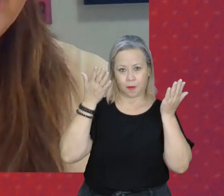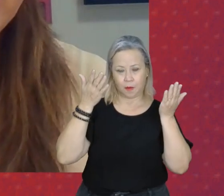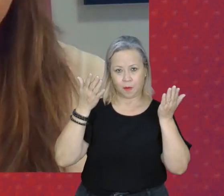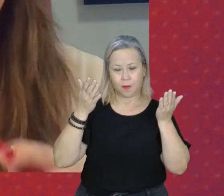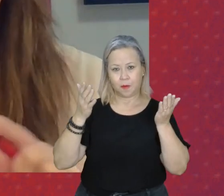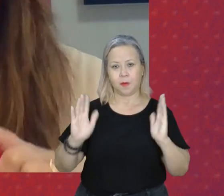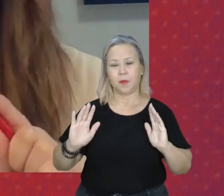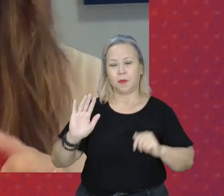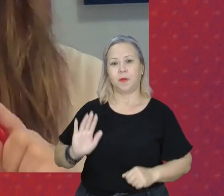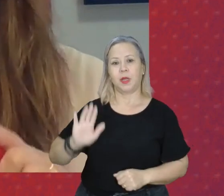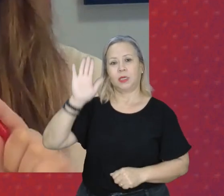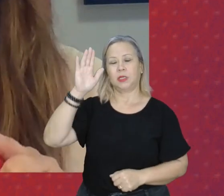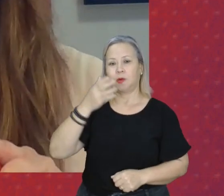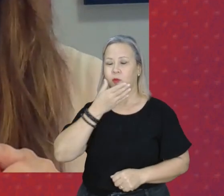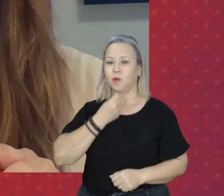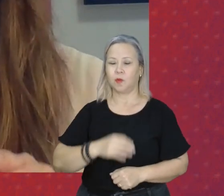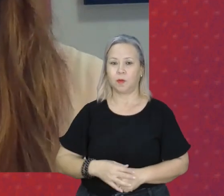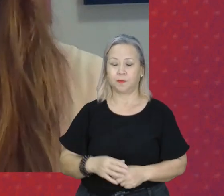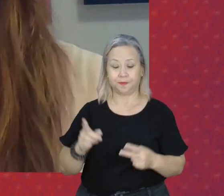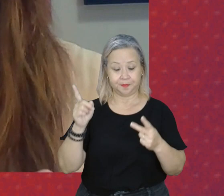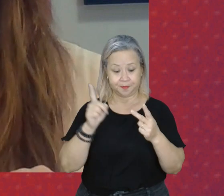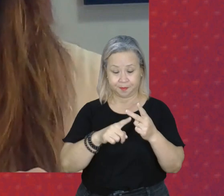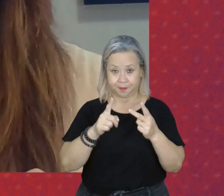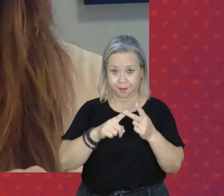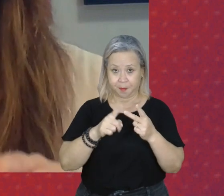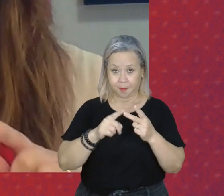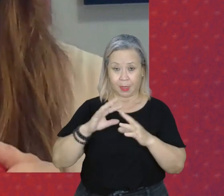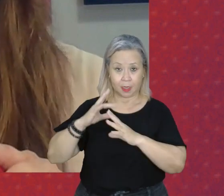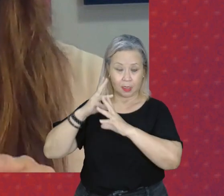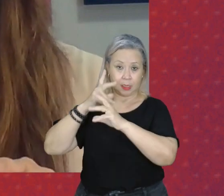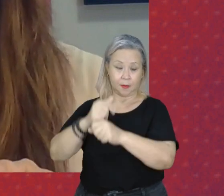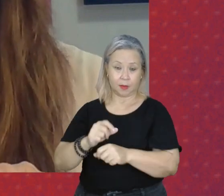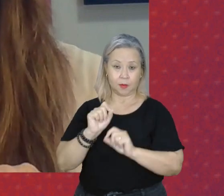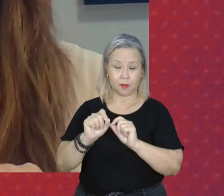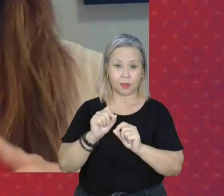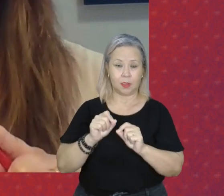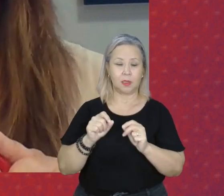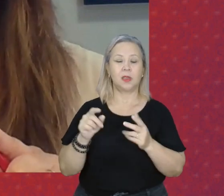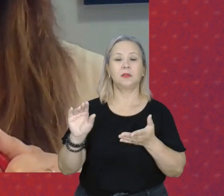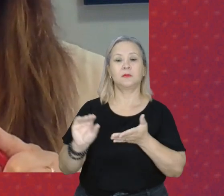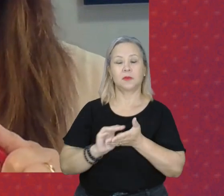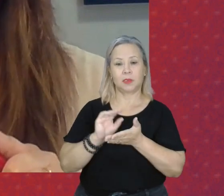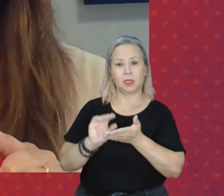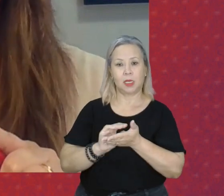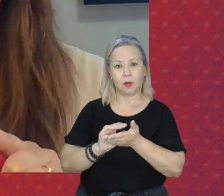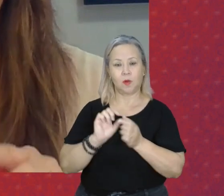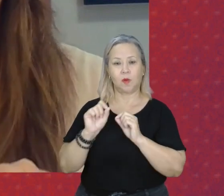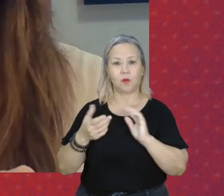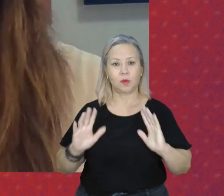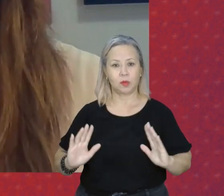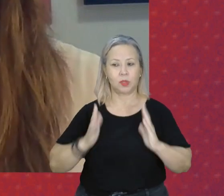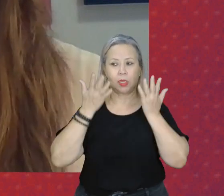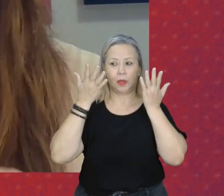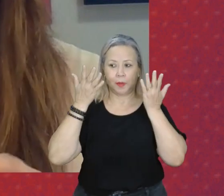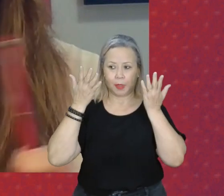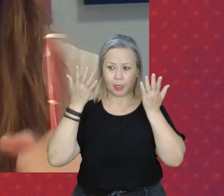candidaturas masculinas. E o outro fator que eu acho que precisa ser revisado é de que esse recurso, né, de campanha